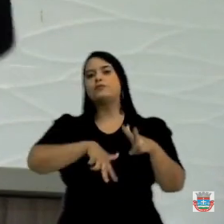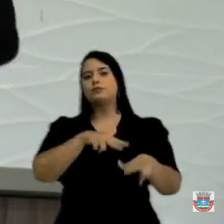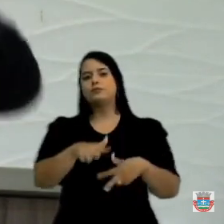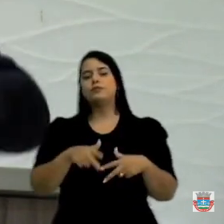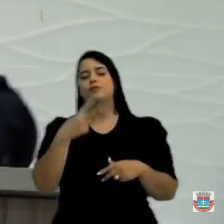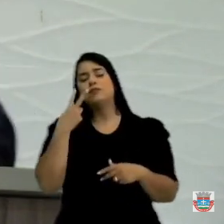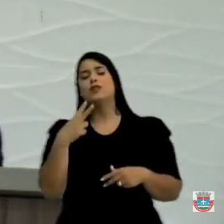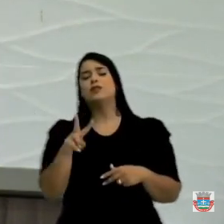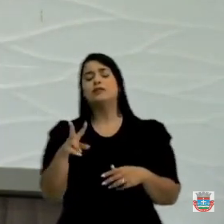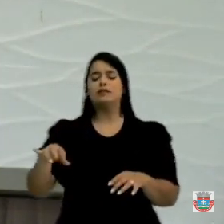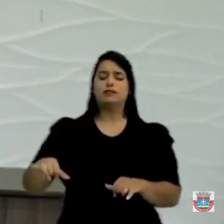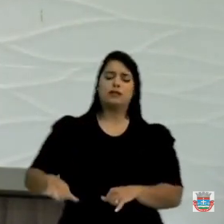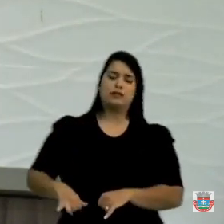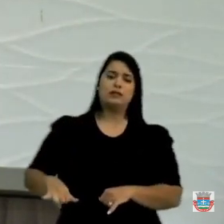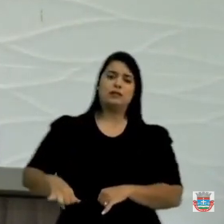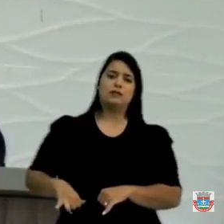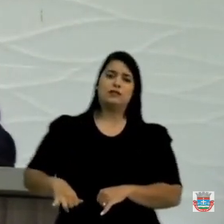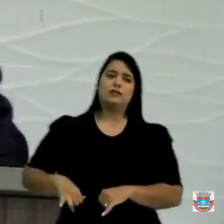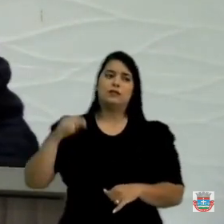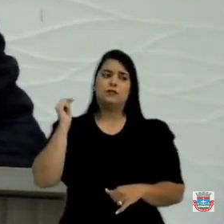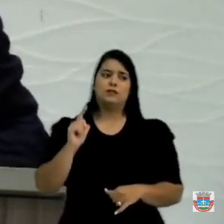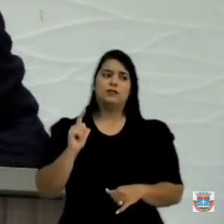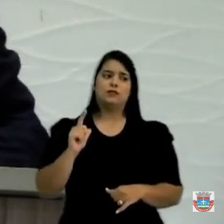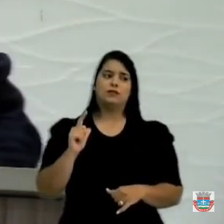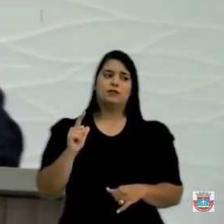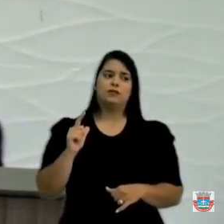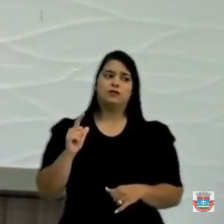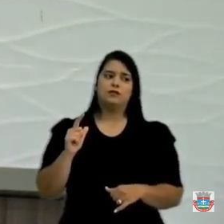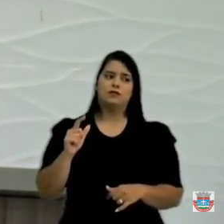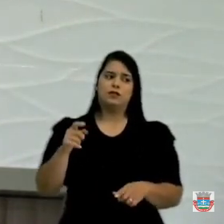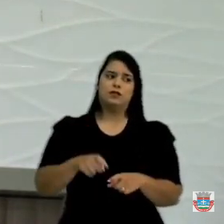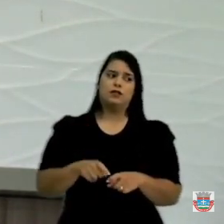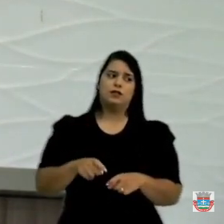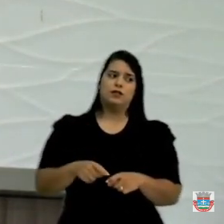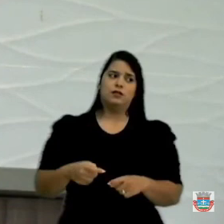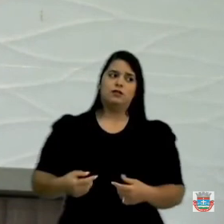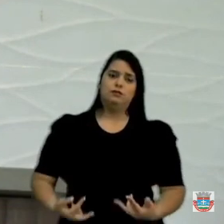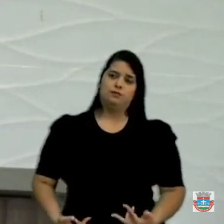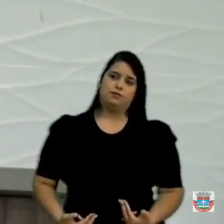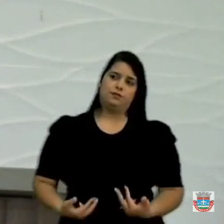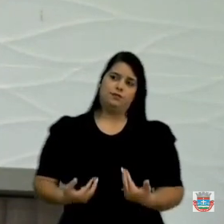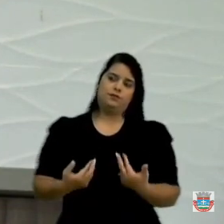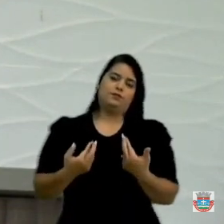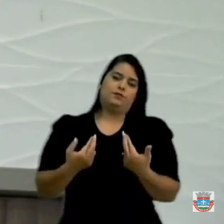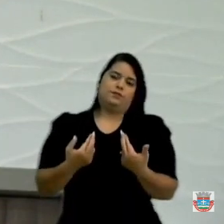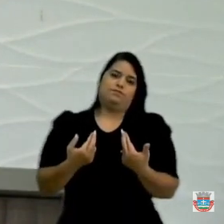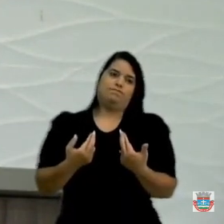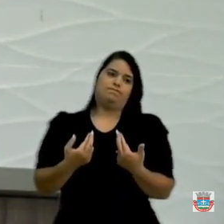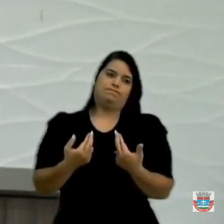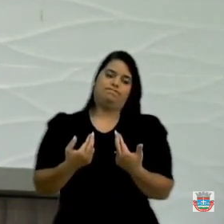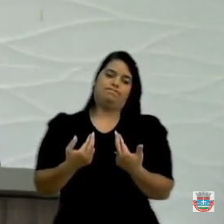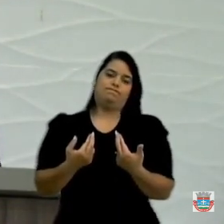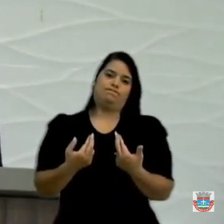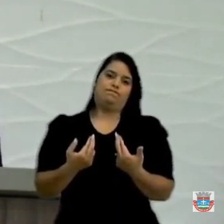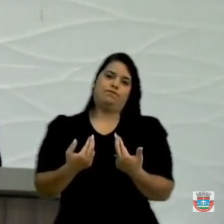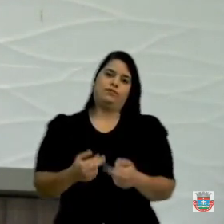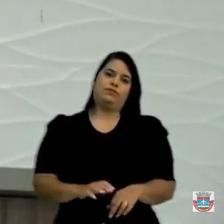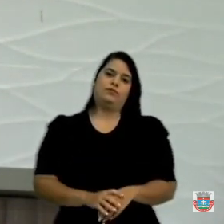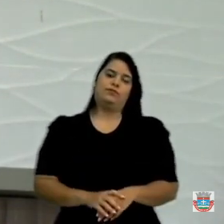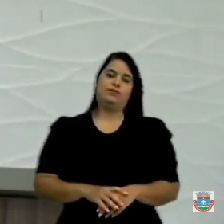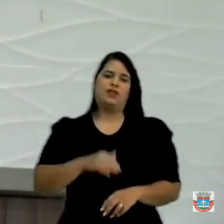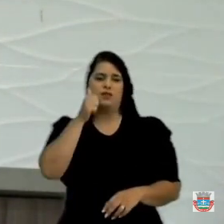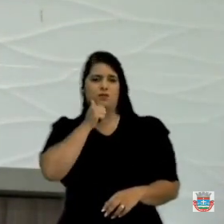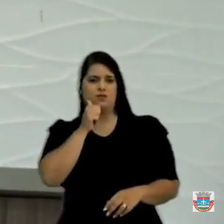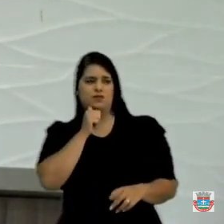o sofrimento aí, para arrumar uma cirurgia de hérnia, uma cirurgia de vesícula, né? As